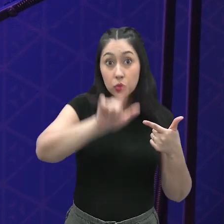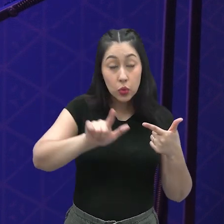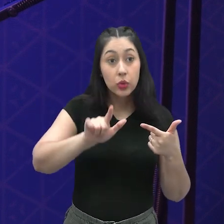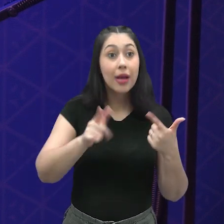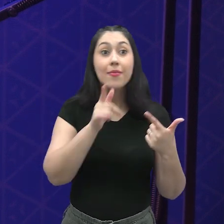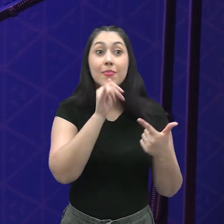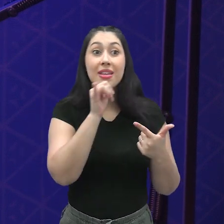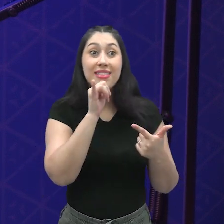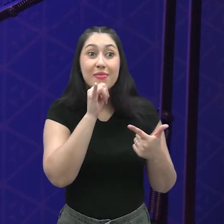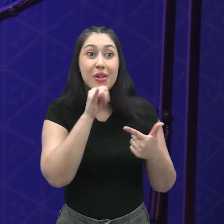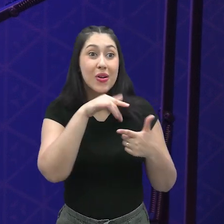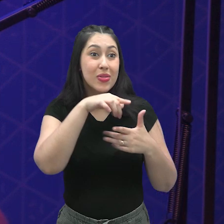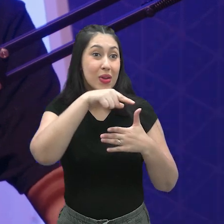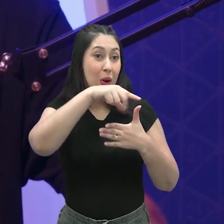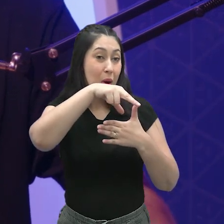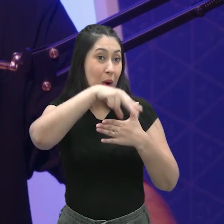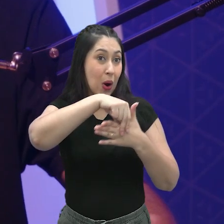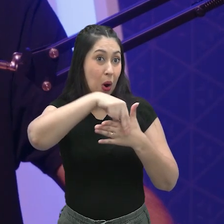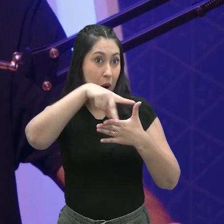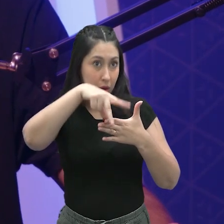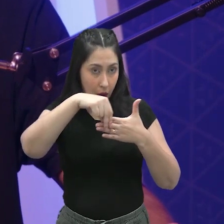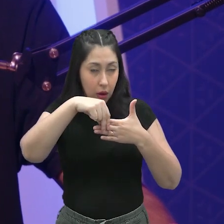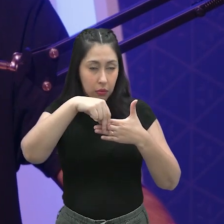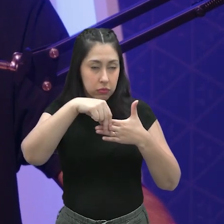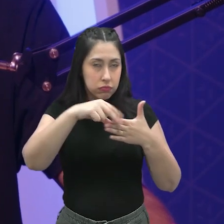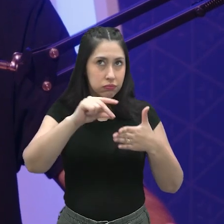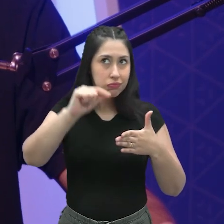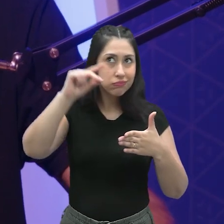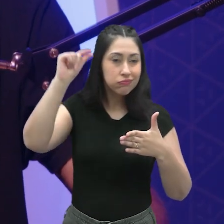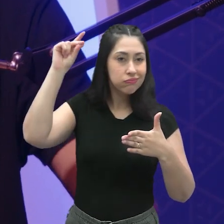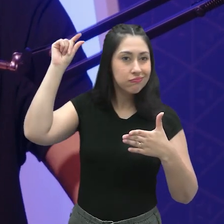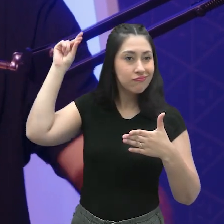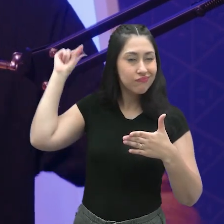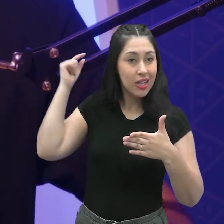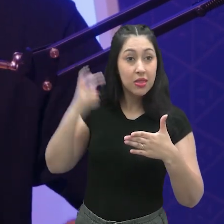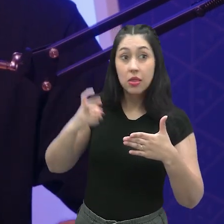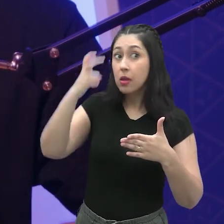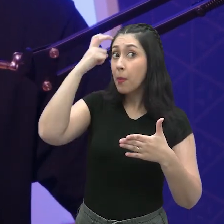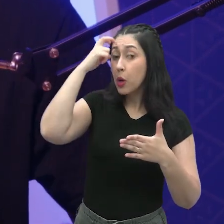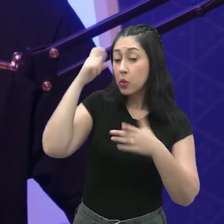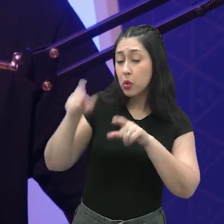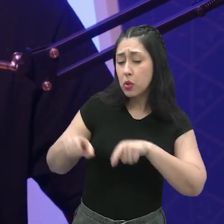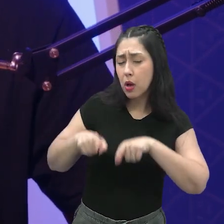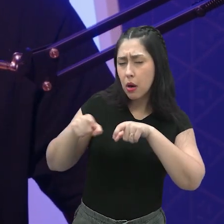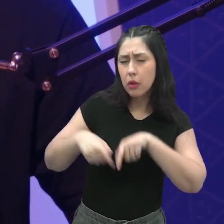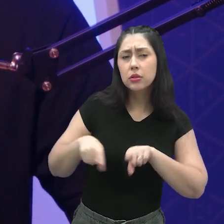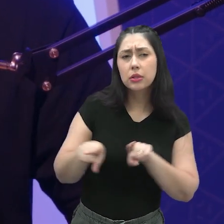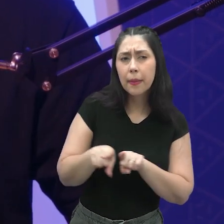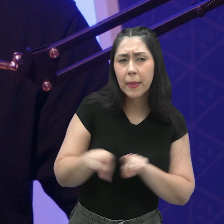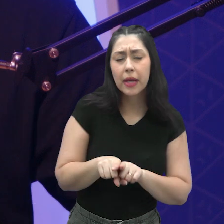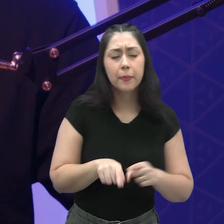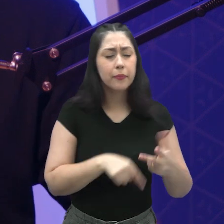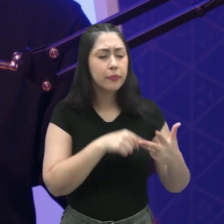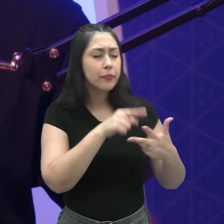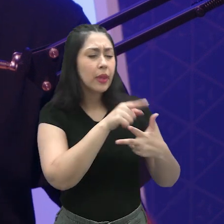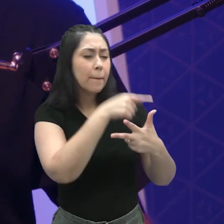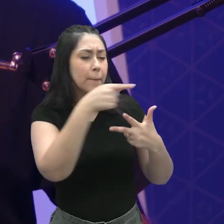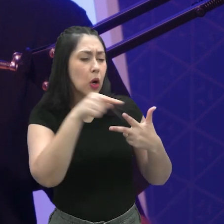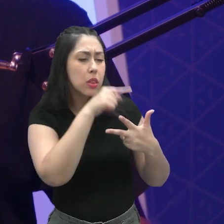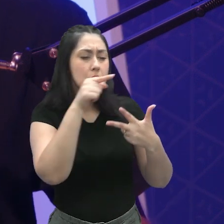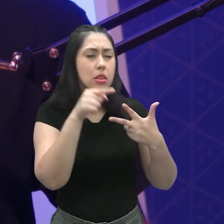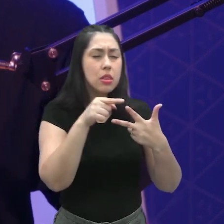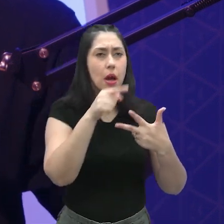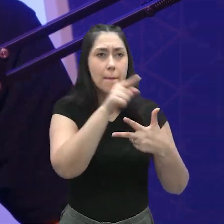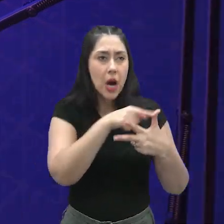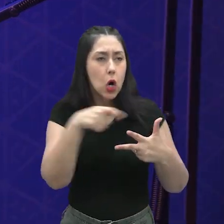literatura caipira, como por exemplo a literatura de cordel, que surge ali numa cultura mais caipira. Música,